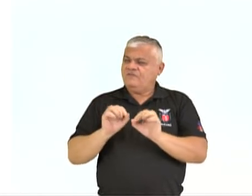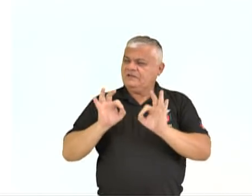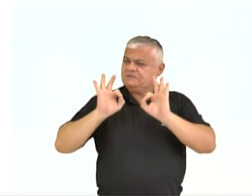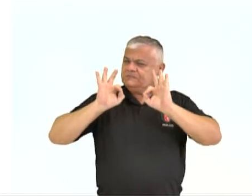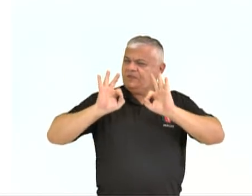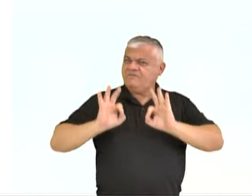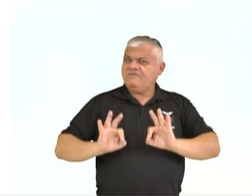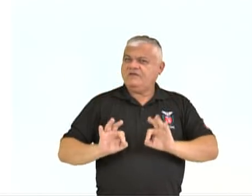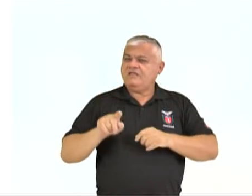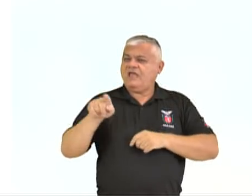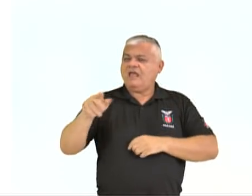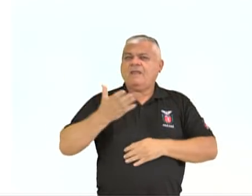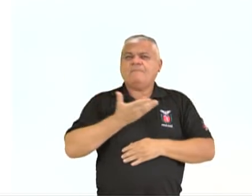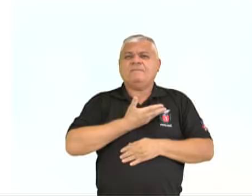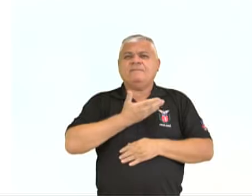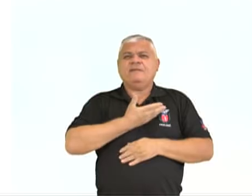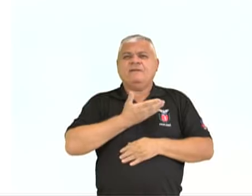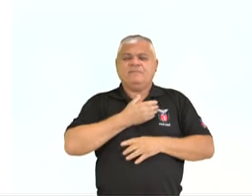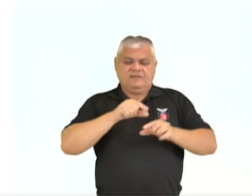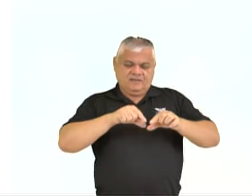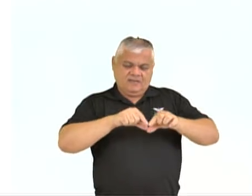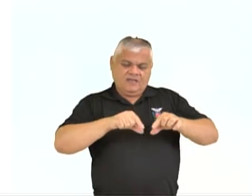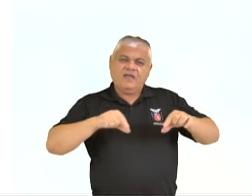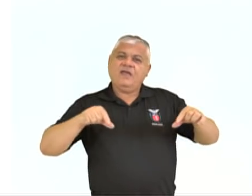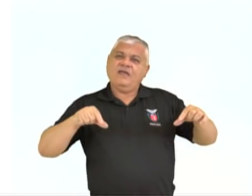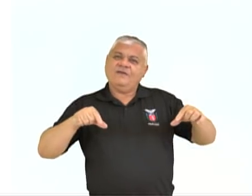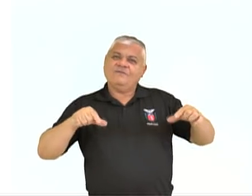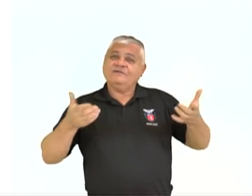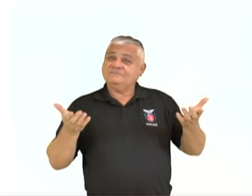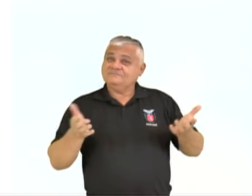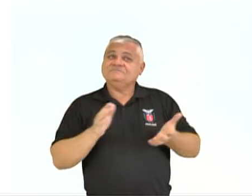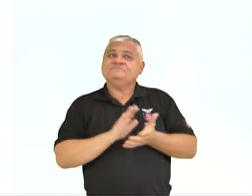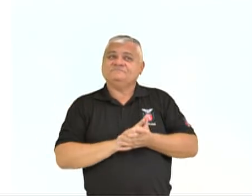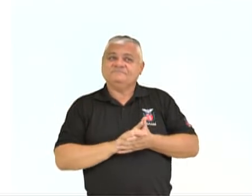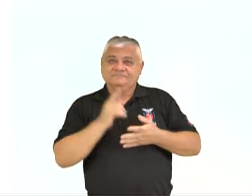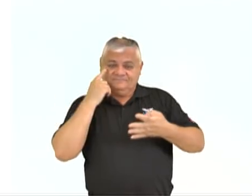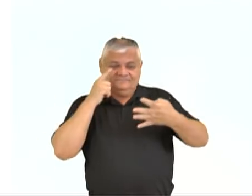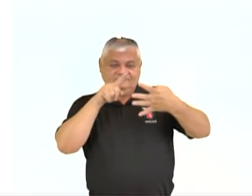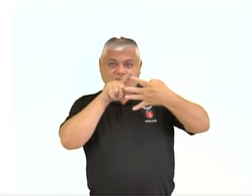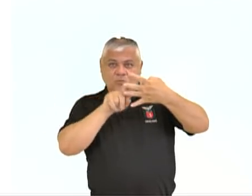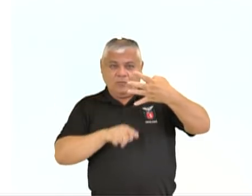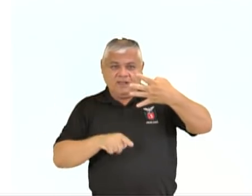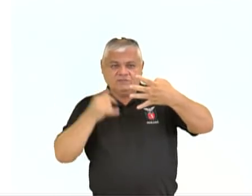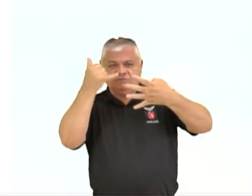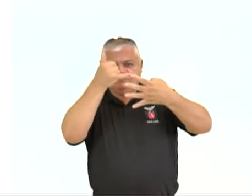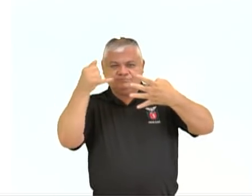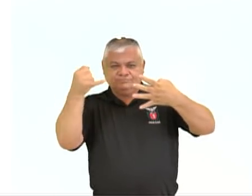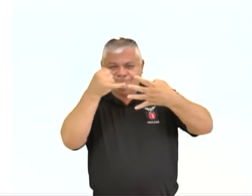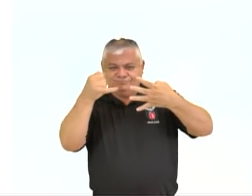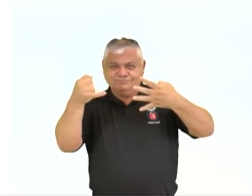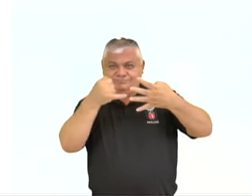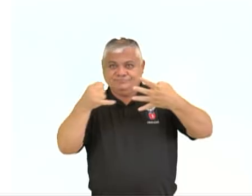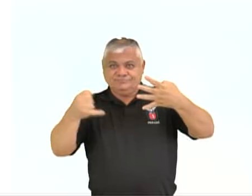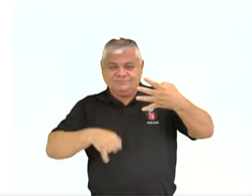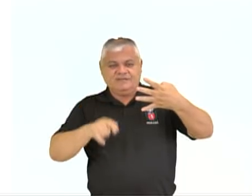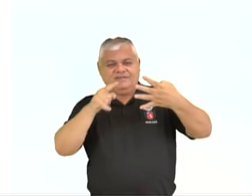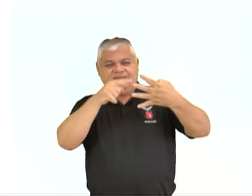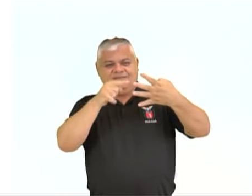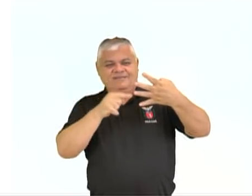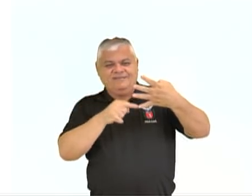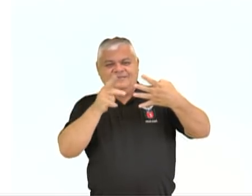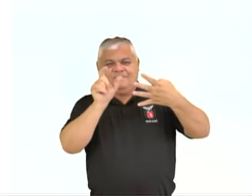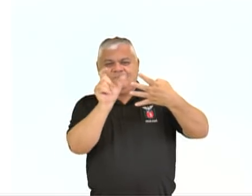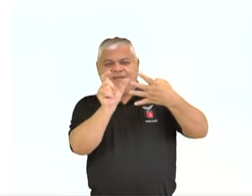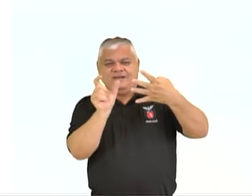Ela é a minha amiga a régua é um exemplo da professora quadrinha quatro versos segundo e quarto